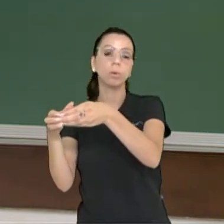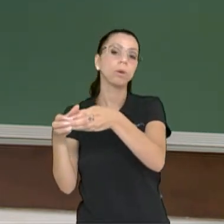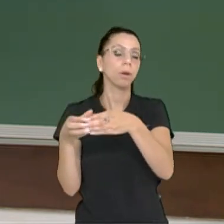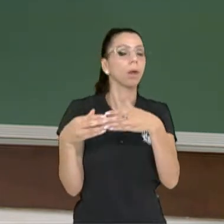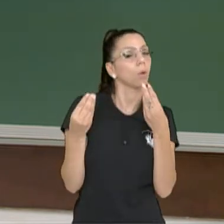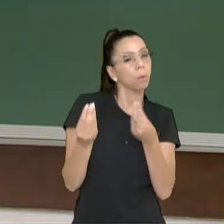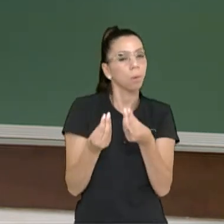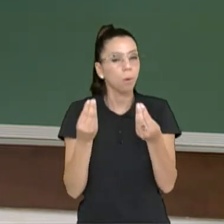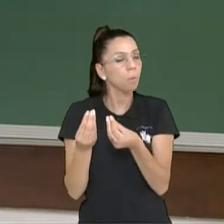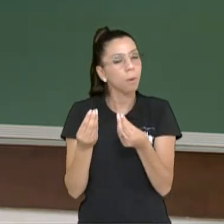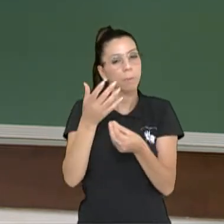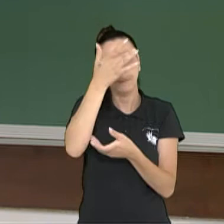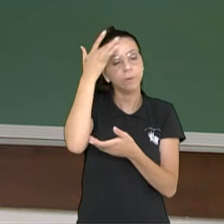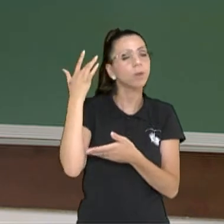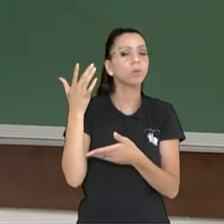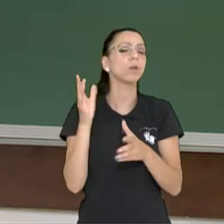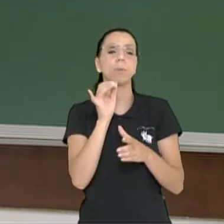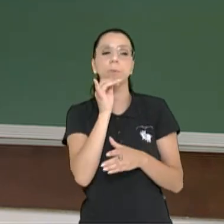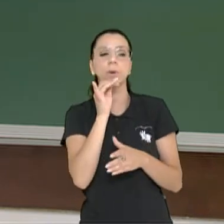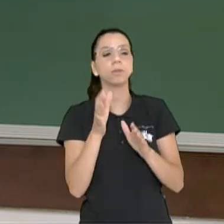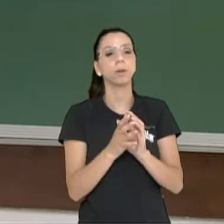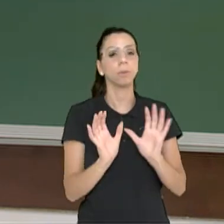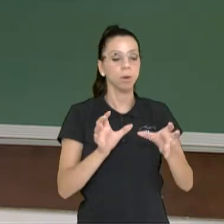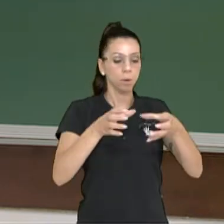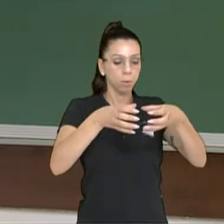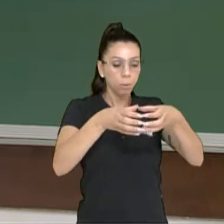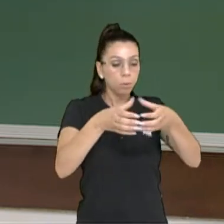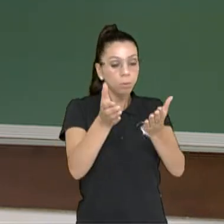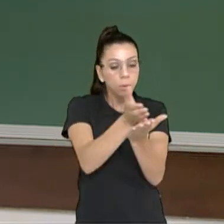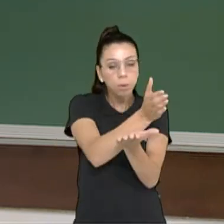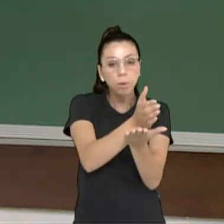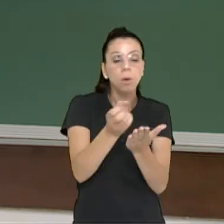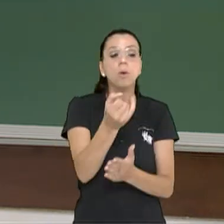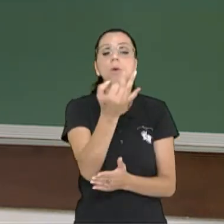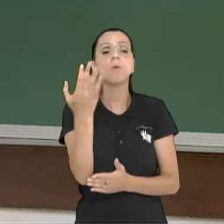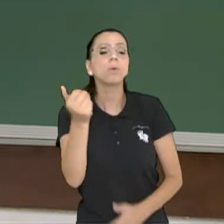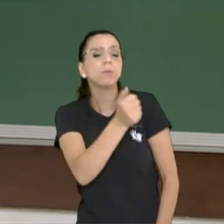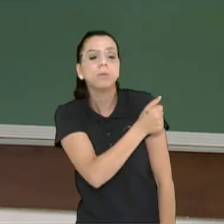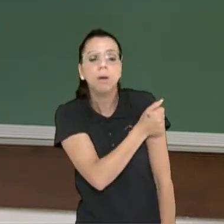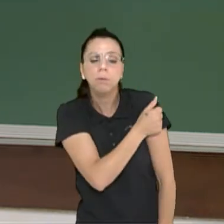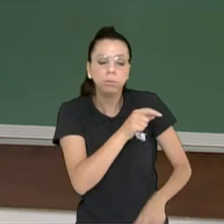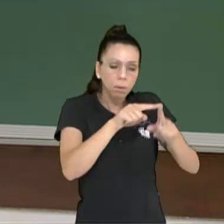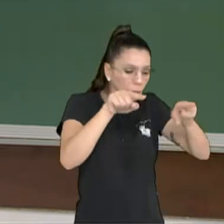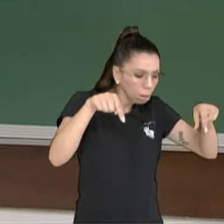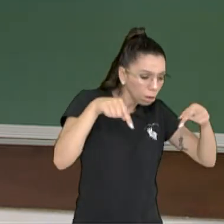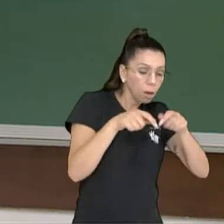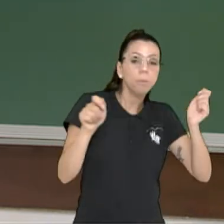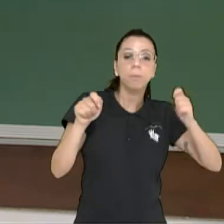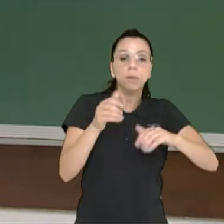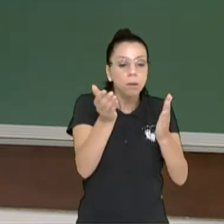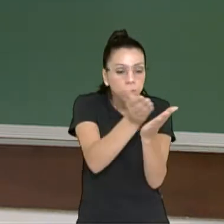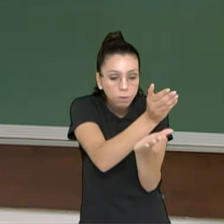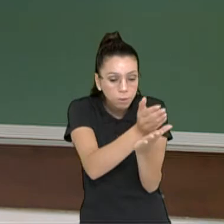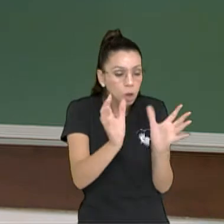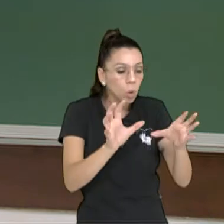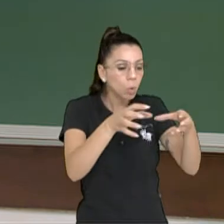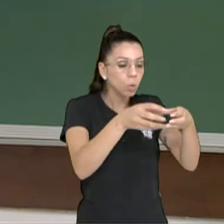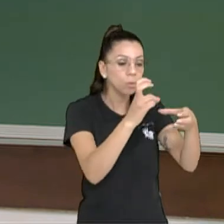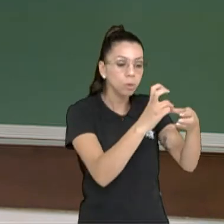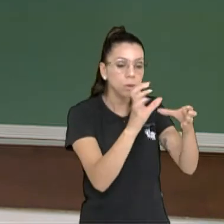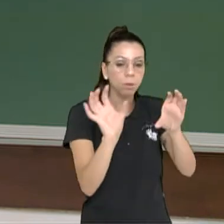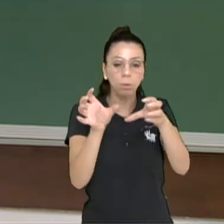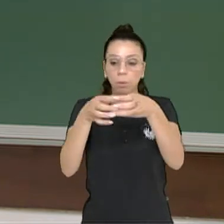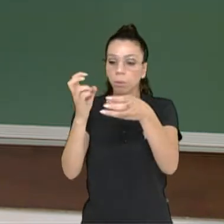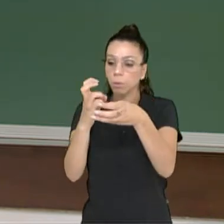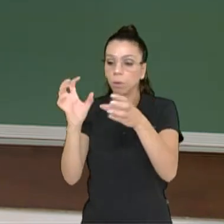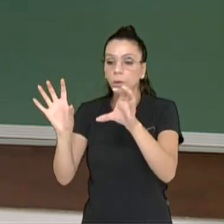a turma em grupos, ele pergunta quantos alunos tem na turma e divide em 5, 6, 7 grupos ou grupos de 5, 6 alunos. Aqui é a mesma coisa, nós